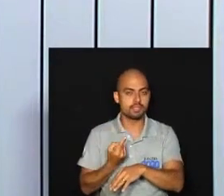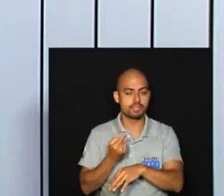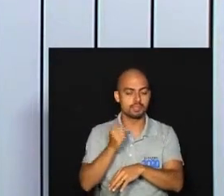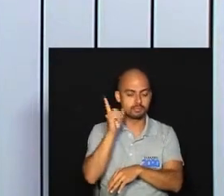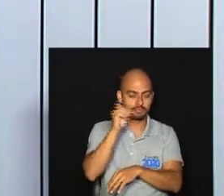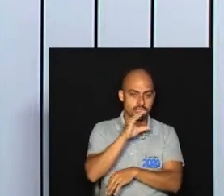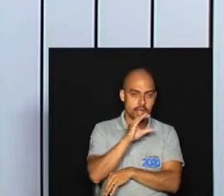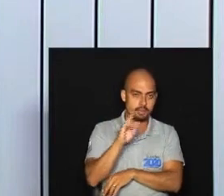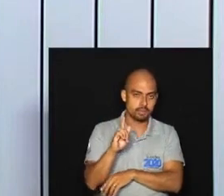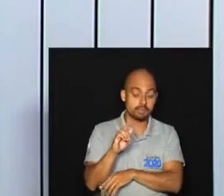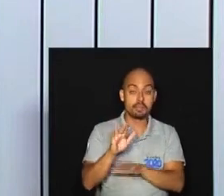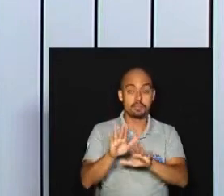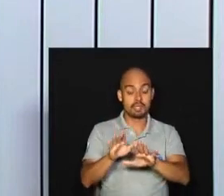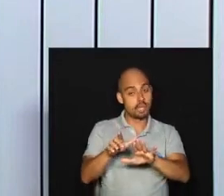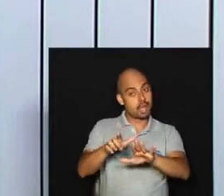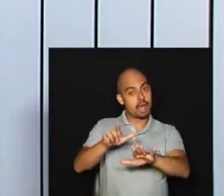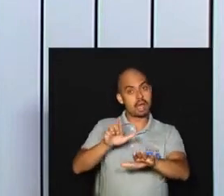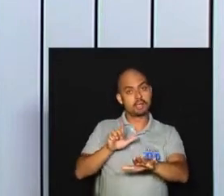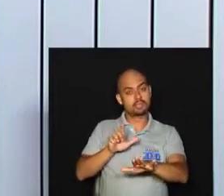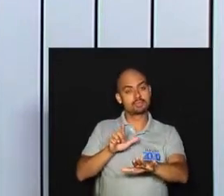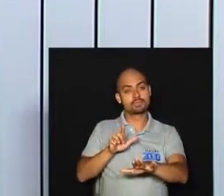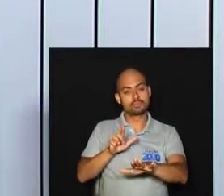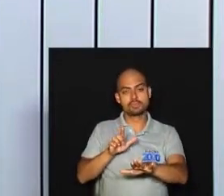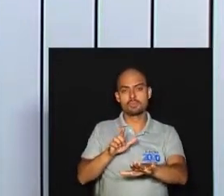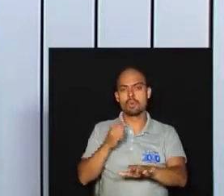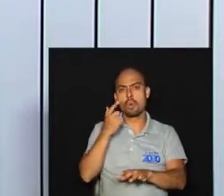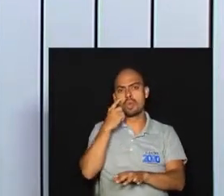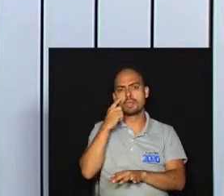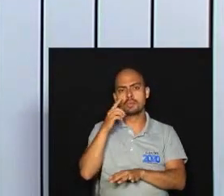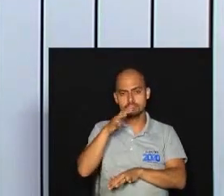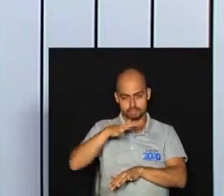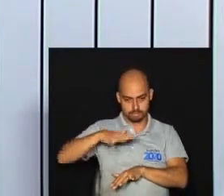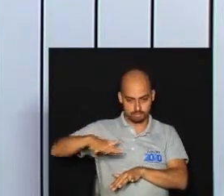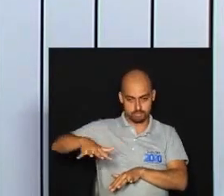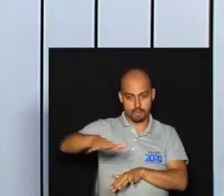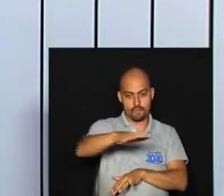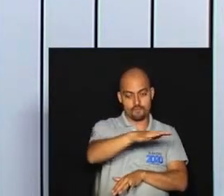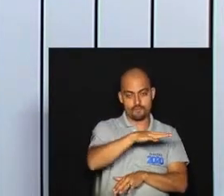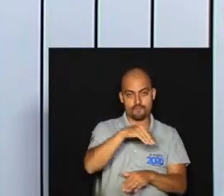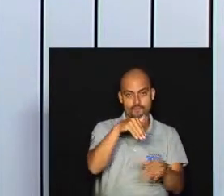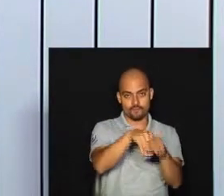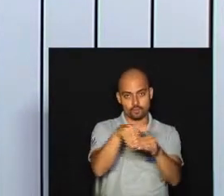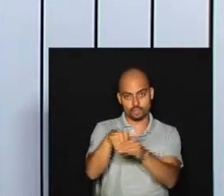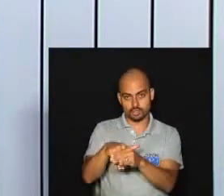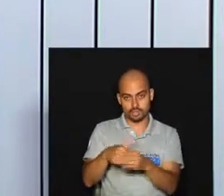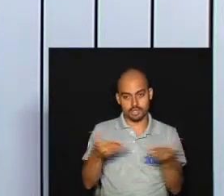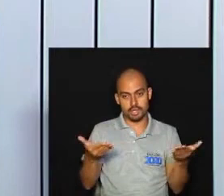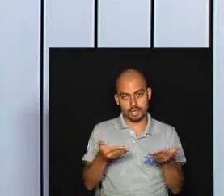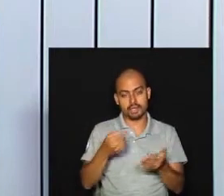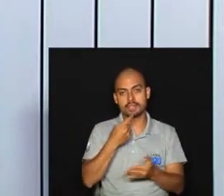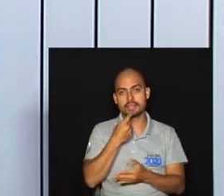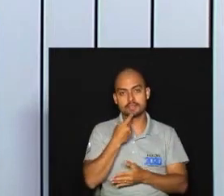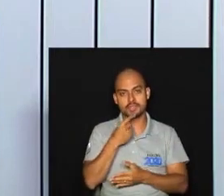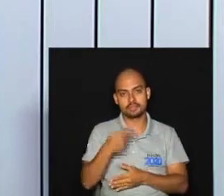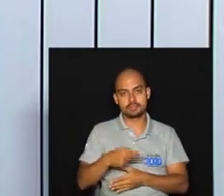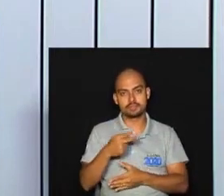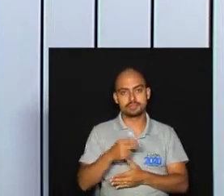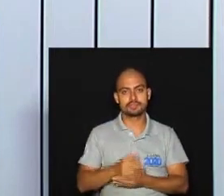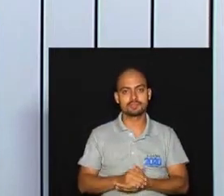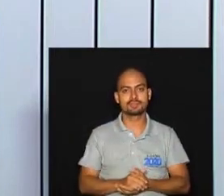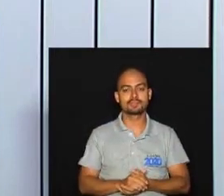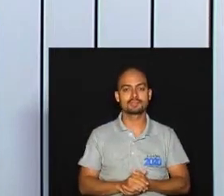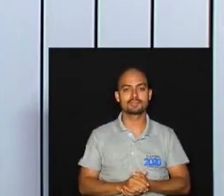Campo Grande, mas antes nós vamos conferir um panorama geral das eleições deste ano aqui em Campinas.